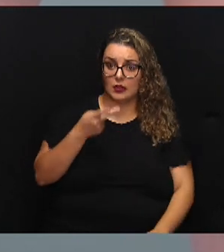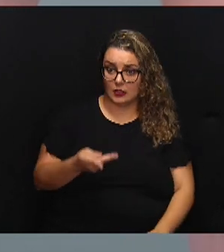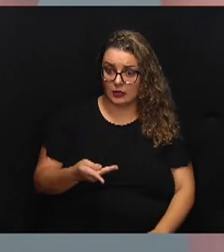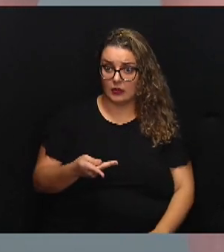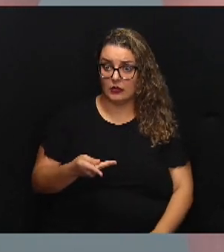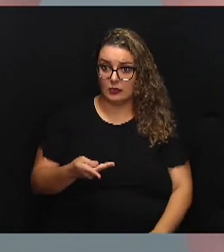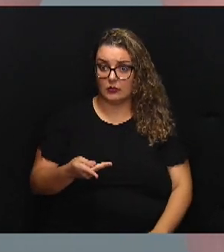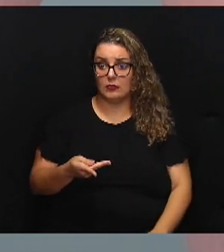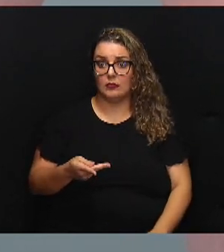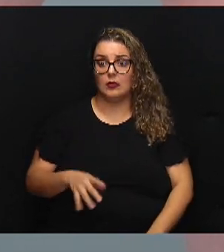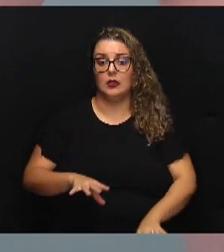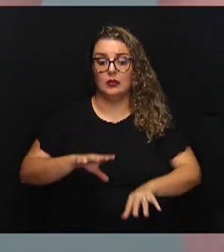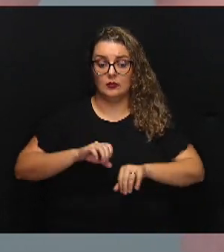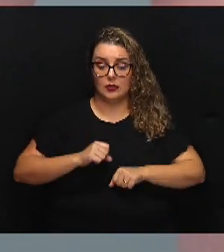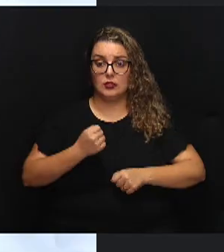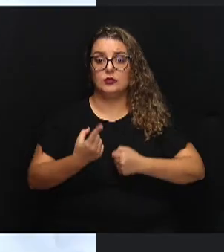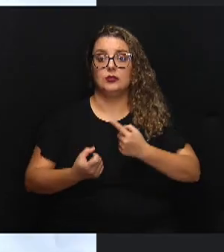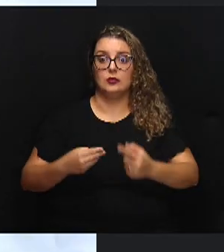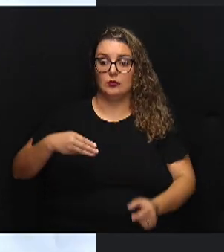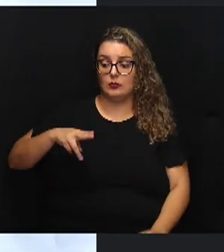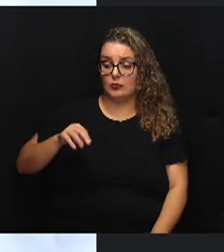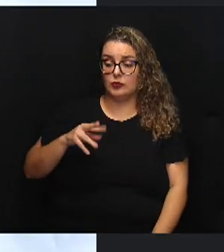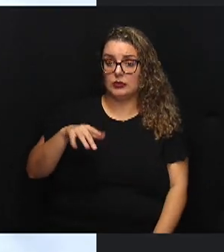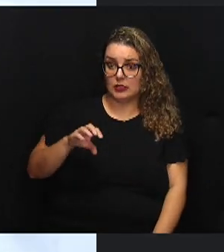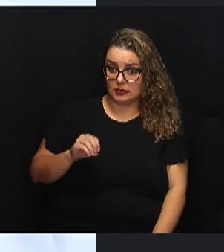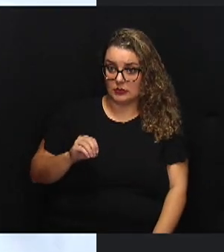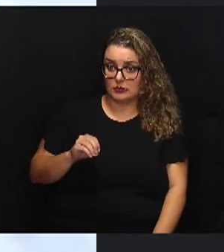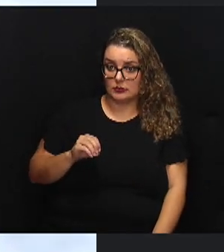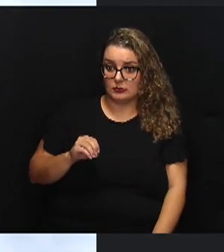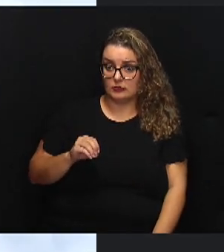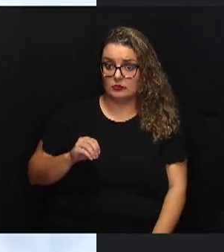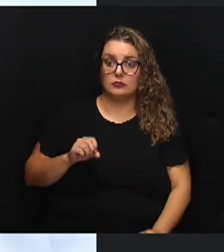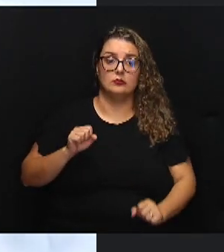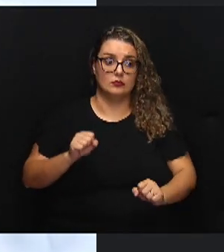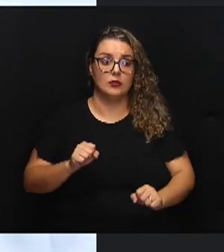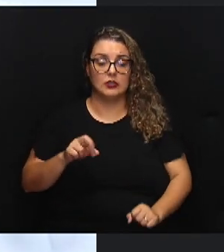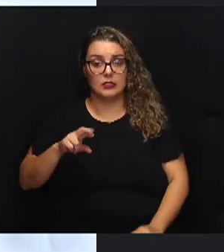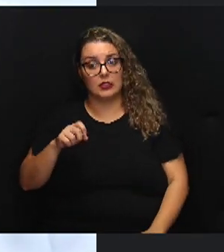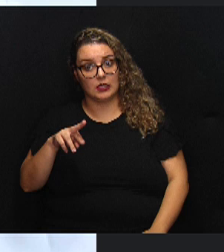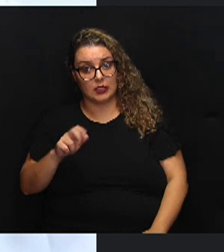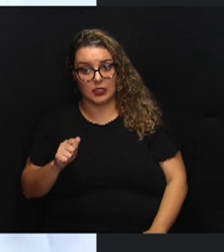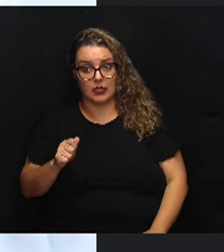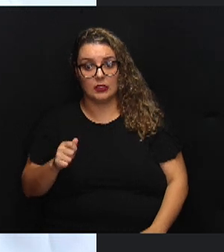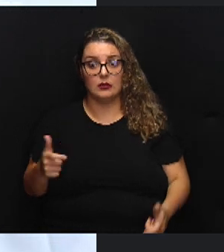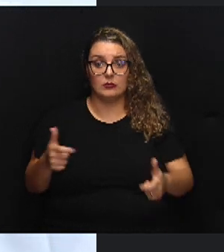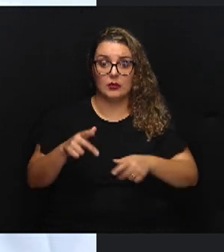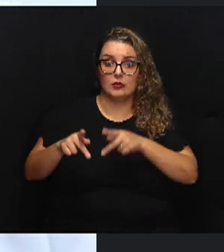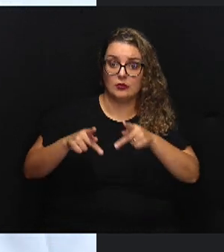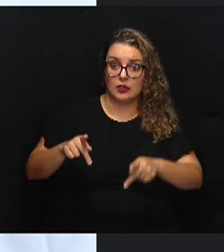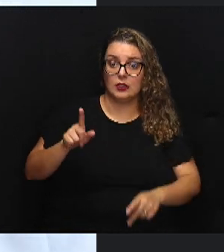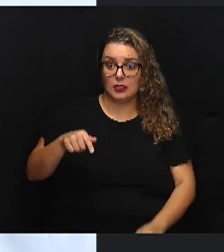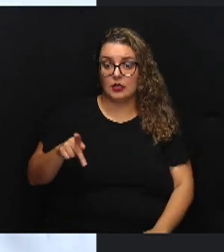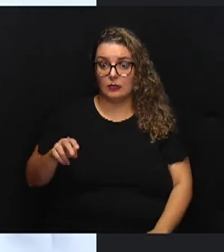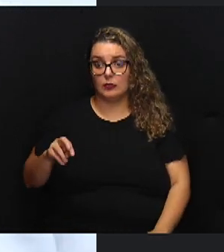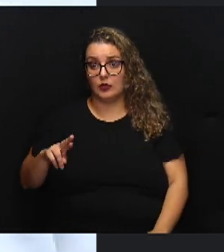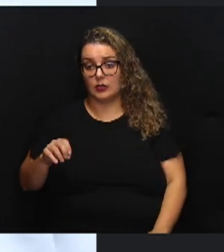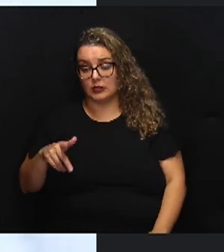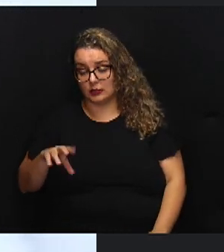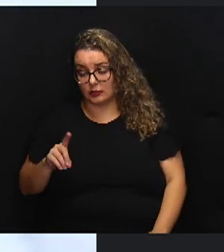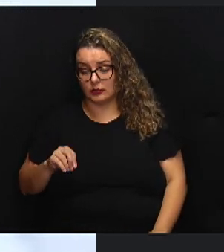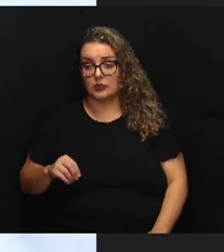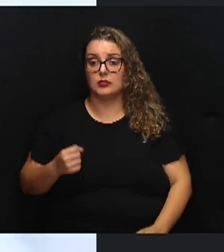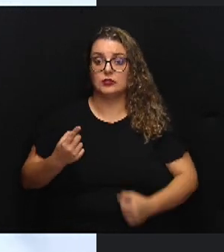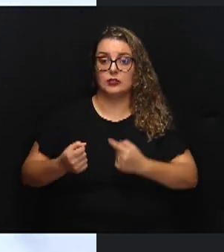ser portadora de alguma mutação, que pode ser raro, a menor parte da população que é portadora de alguma mutação